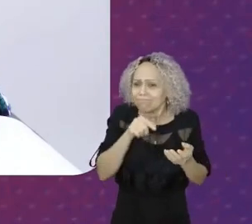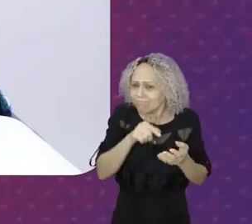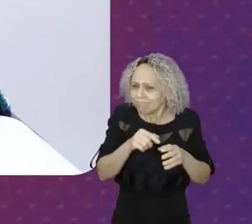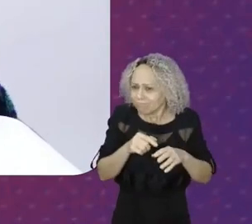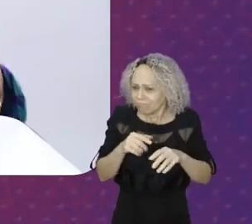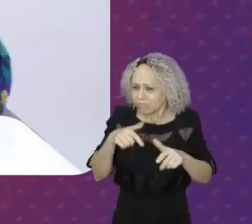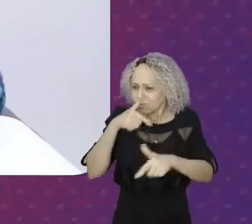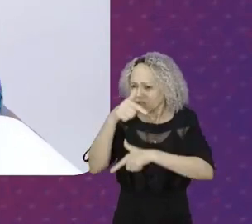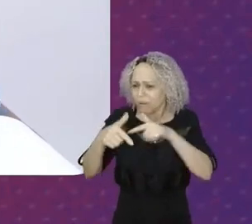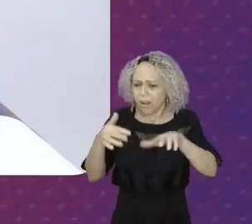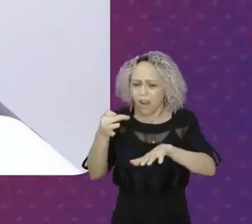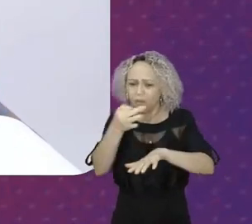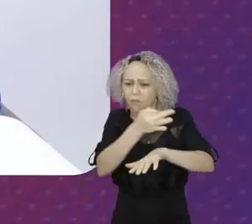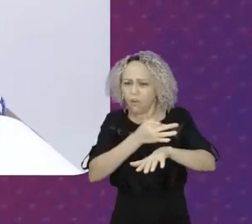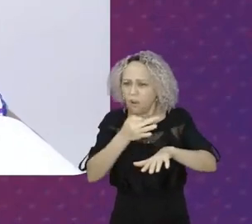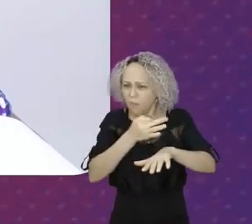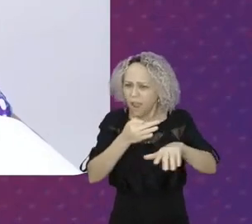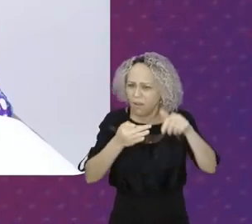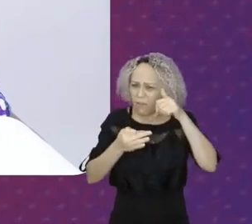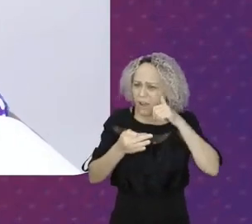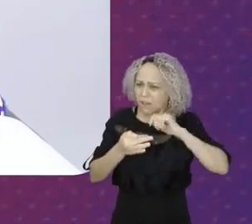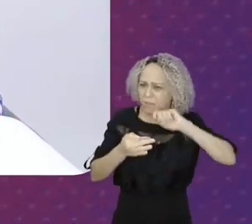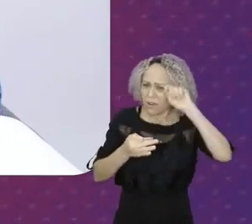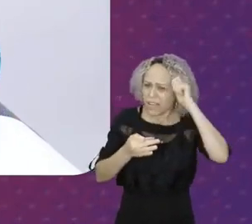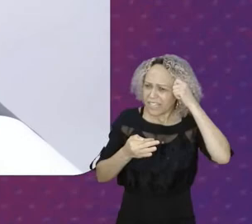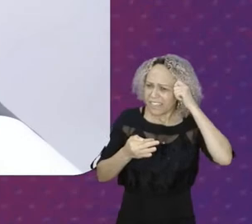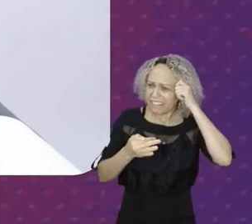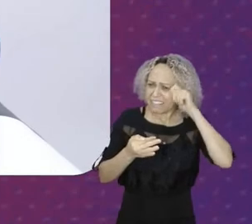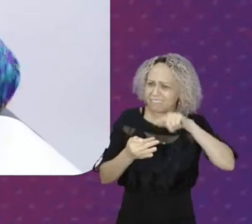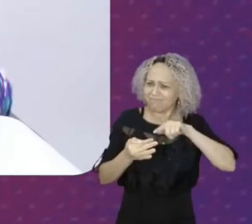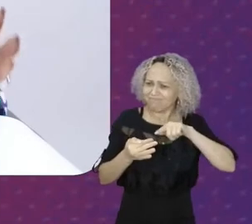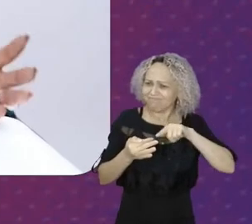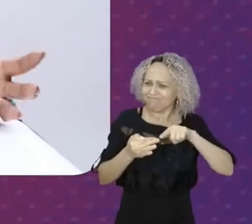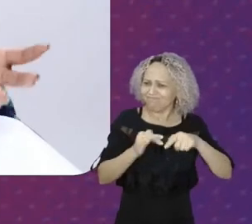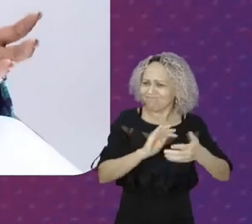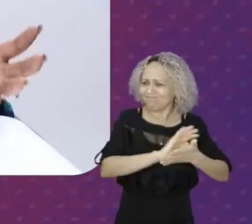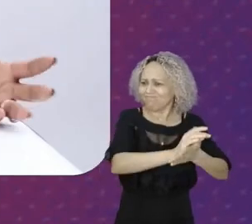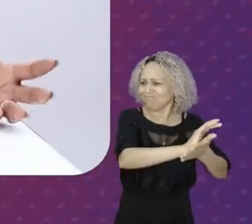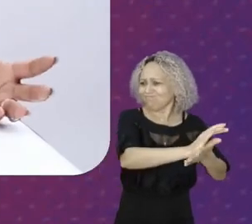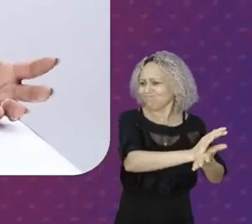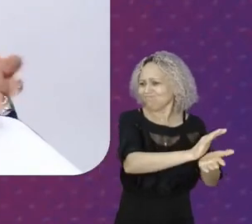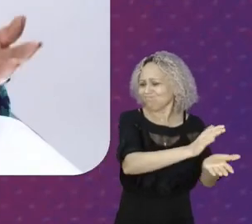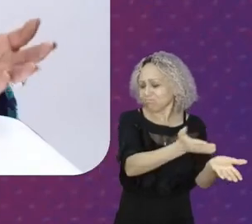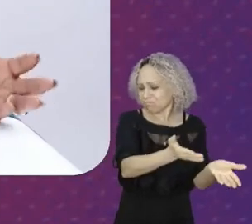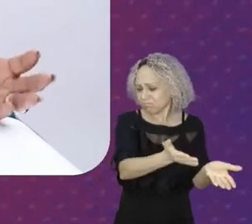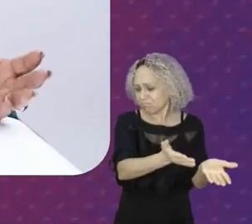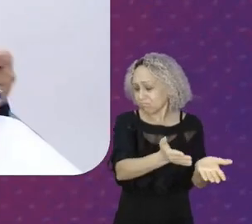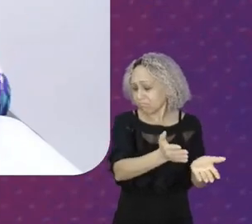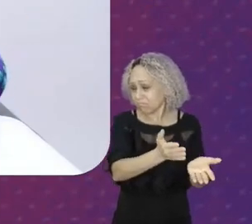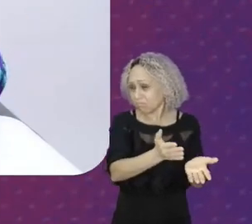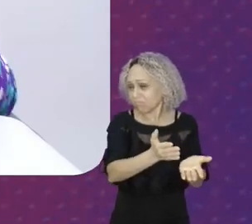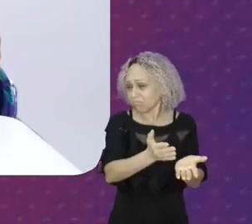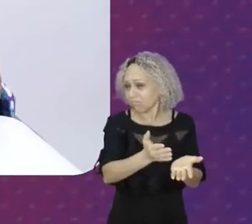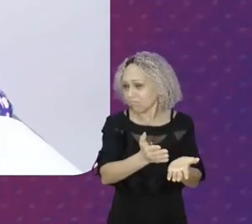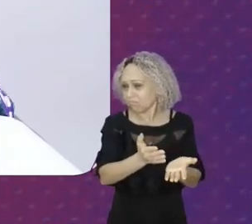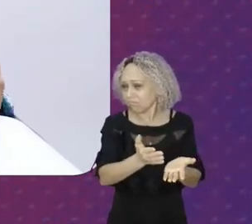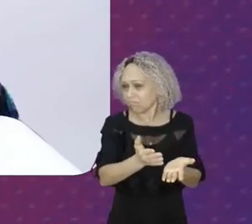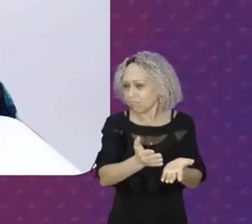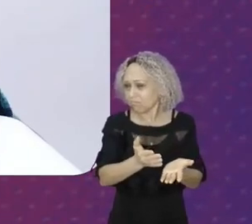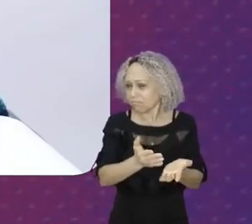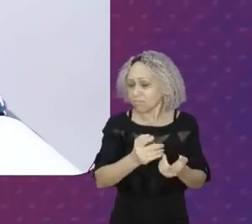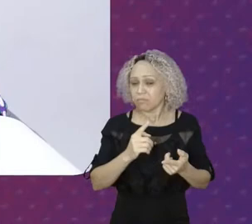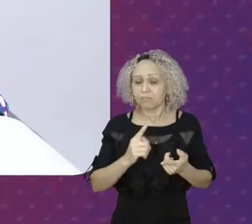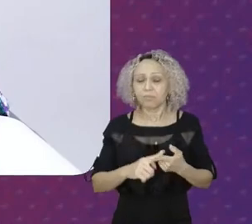de trabalho. Quando a gente entra em minoria, mas 40%, quase 50% dos trabalhadores desse país não